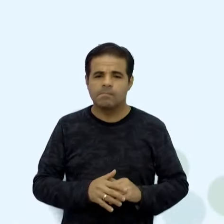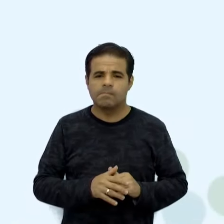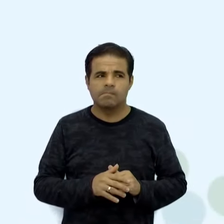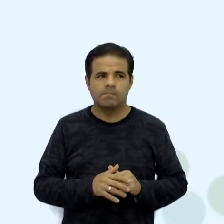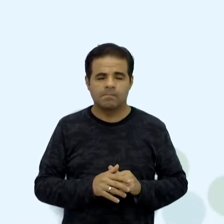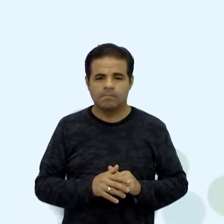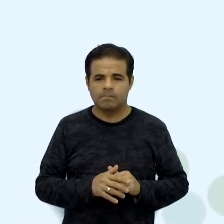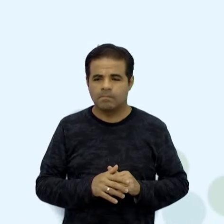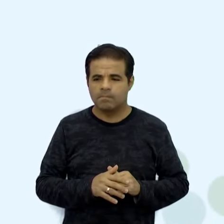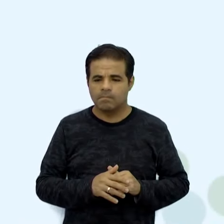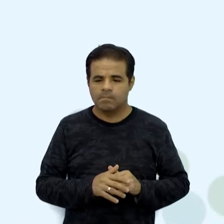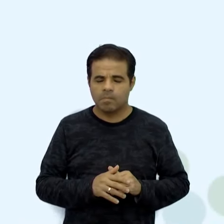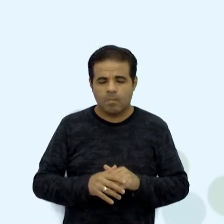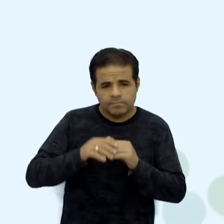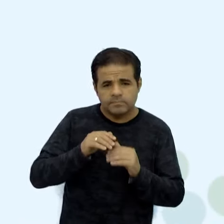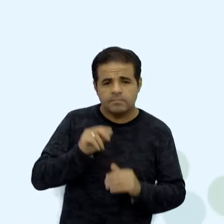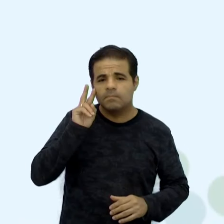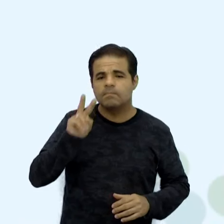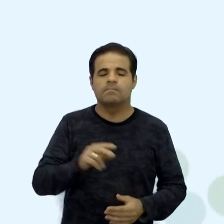conteúdo.